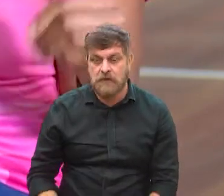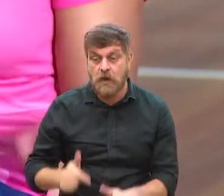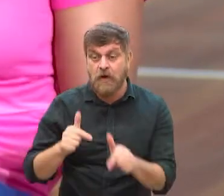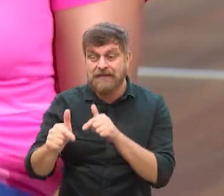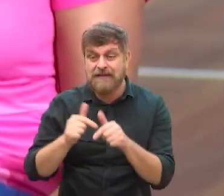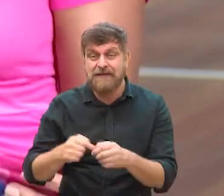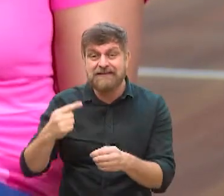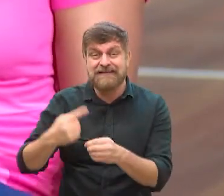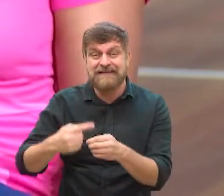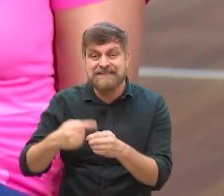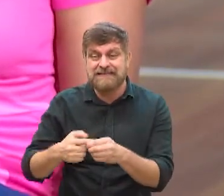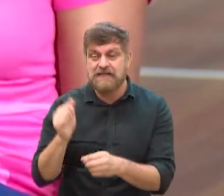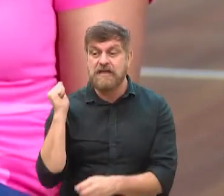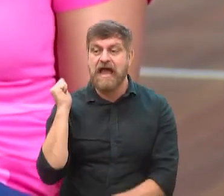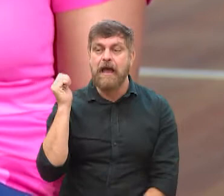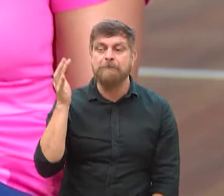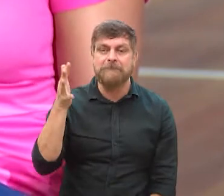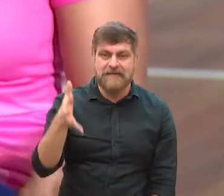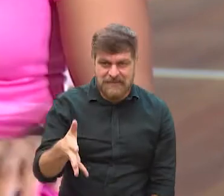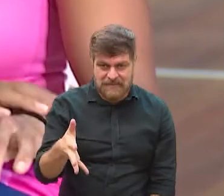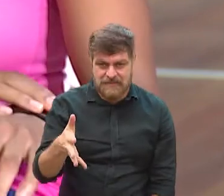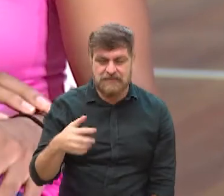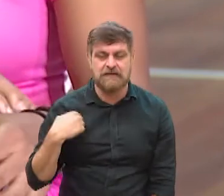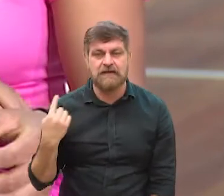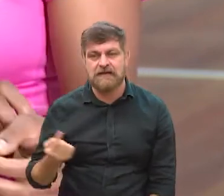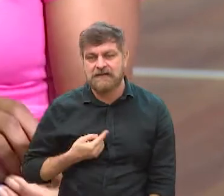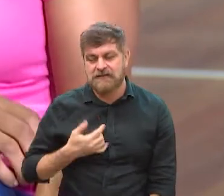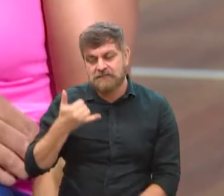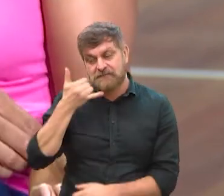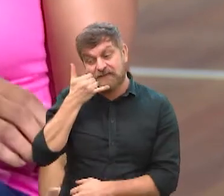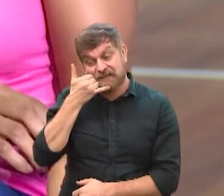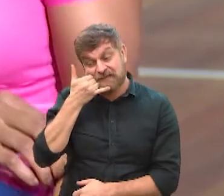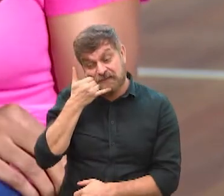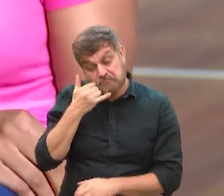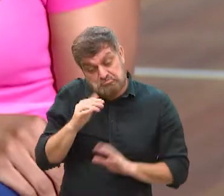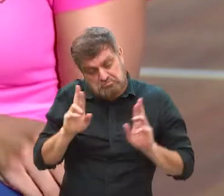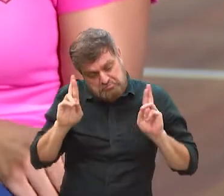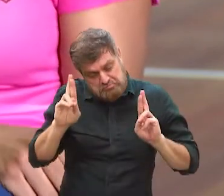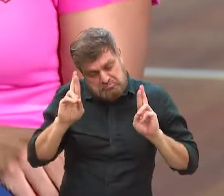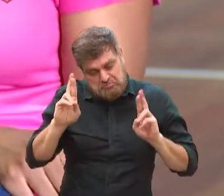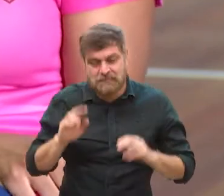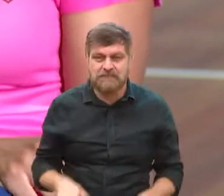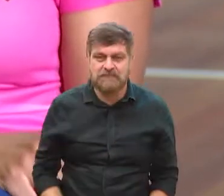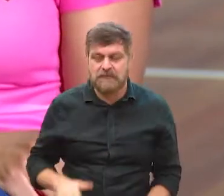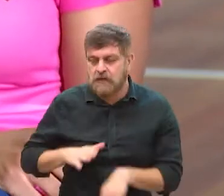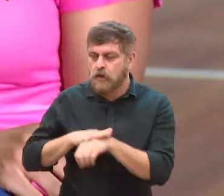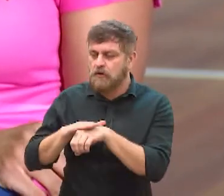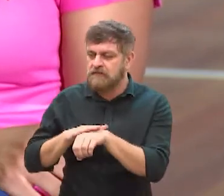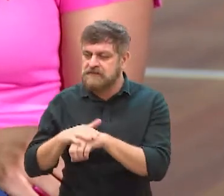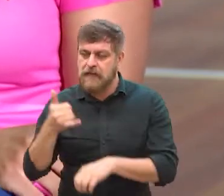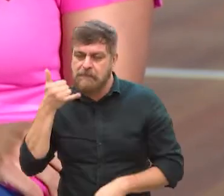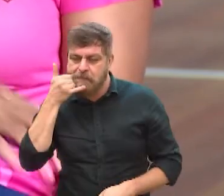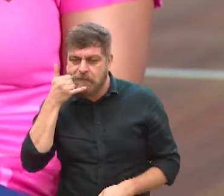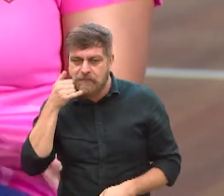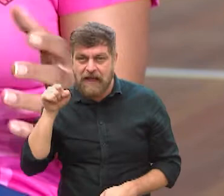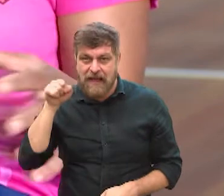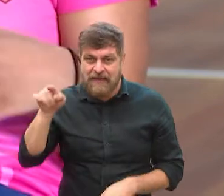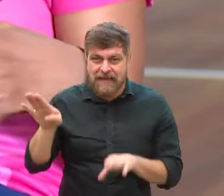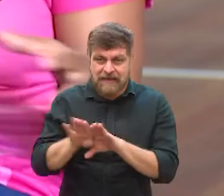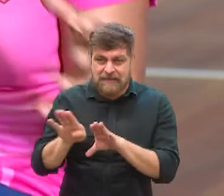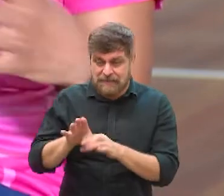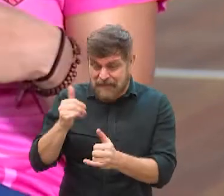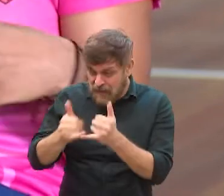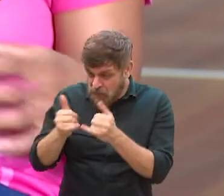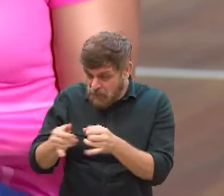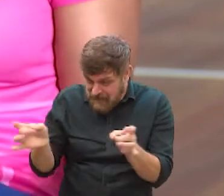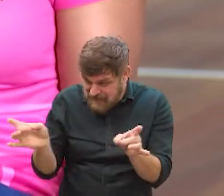Americana, né, na época que ele estava. E aí eu liguei, falei, vamos ver, né, vai que... E aí eu liguei para ele, conversei, ele falou, também estava fechando